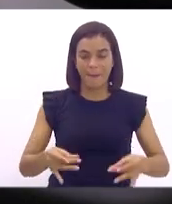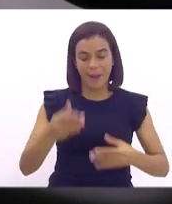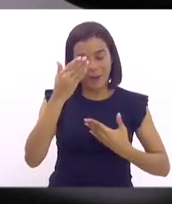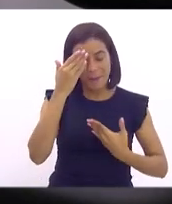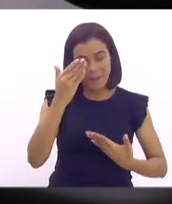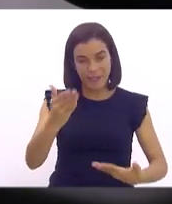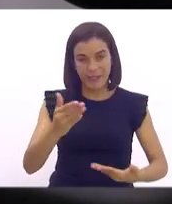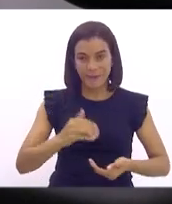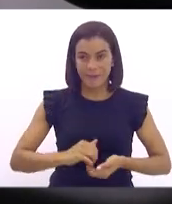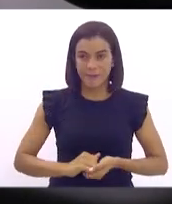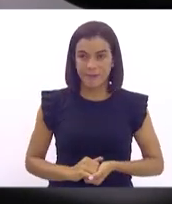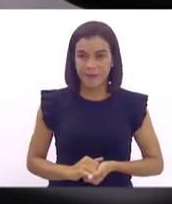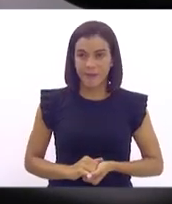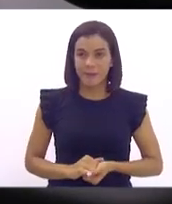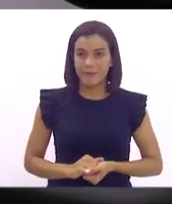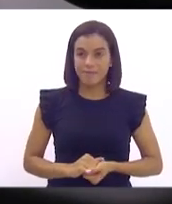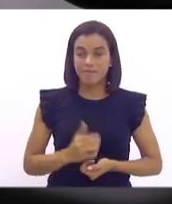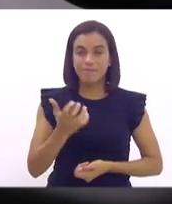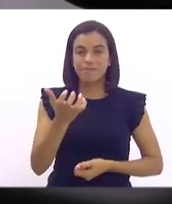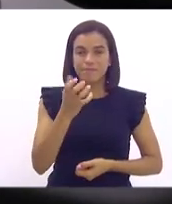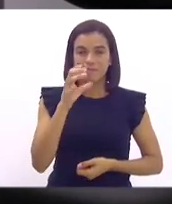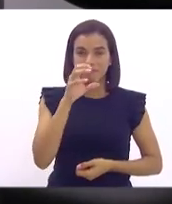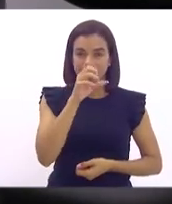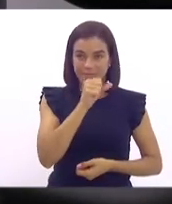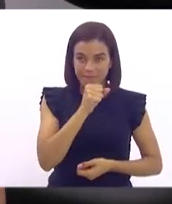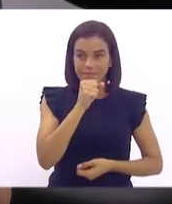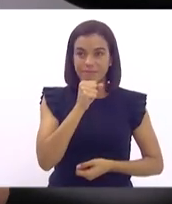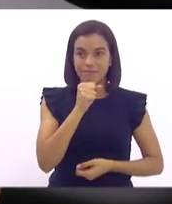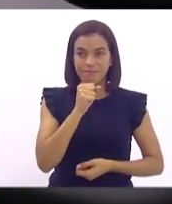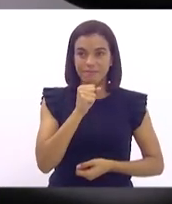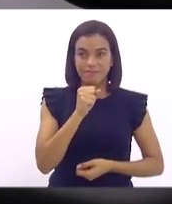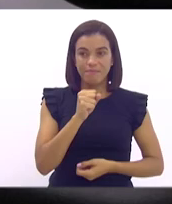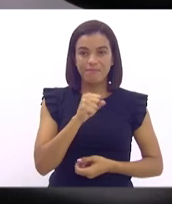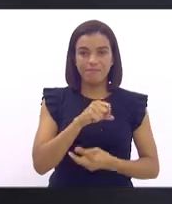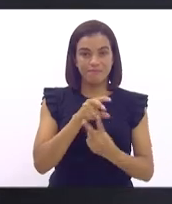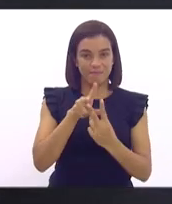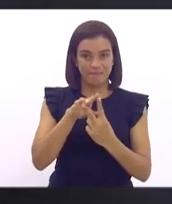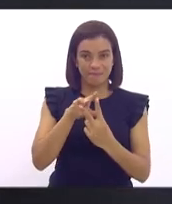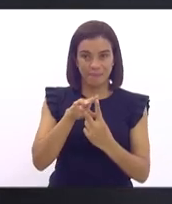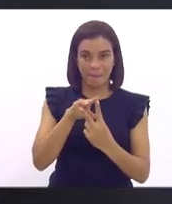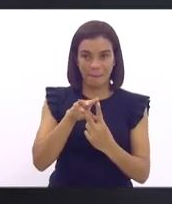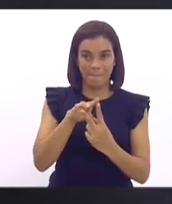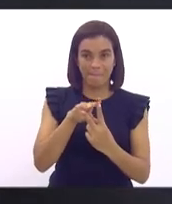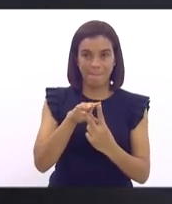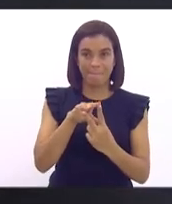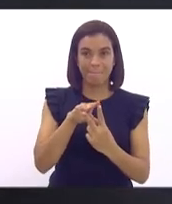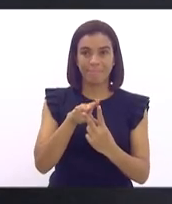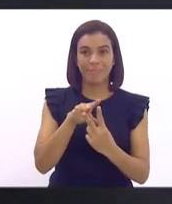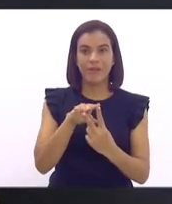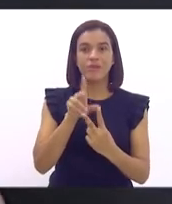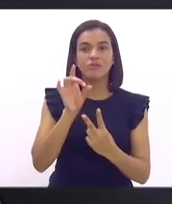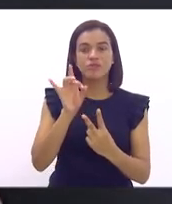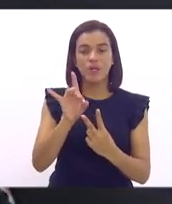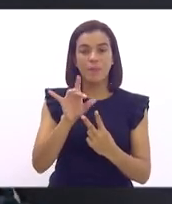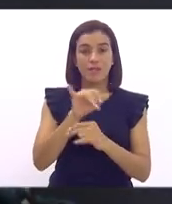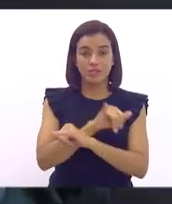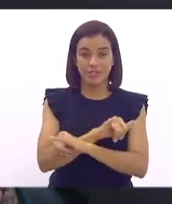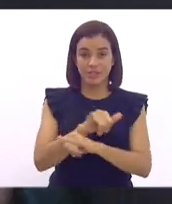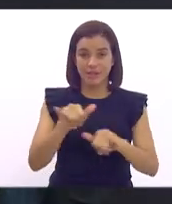obrigada. Eu queria rapidinho pedir às expositoras, porque elas vão precisar sair, para a gente fazer só um registro